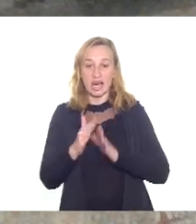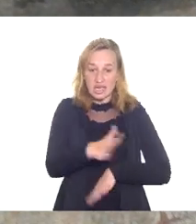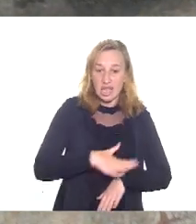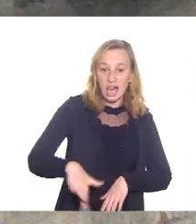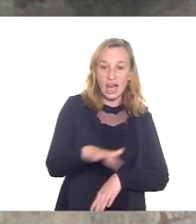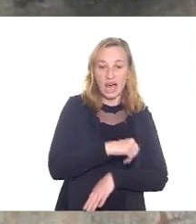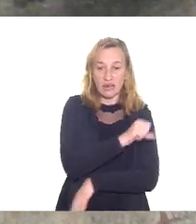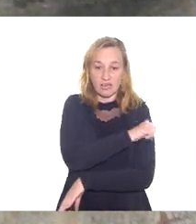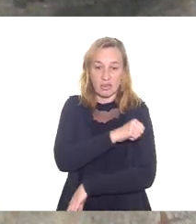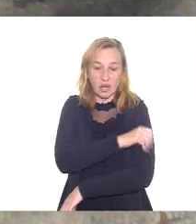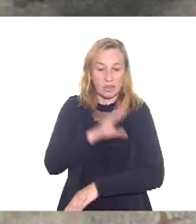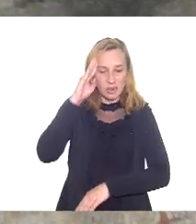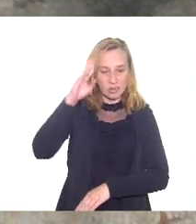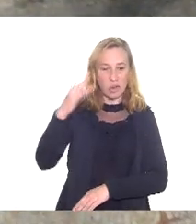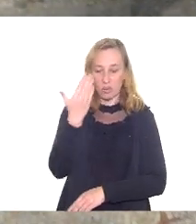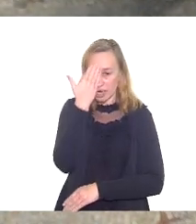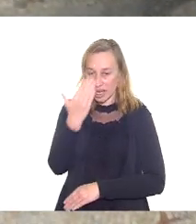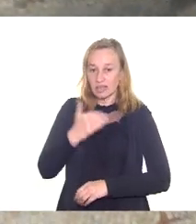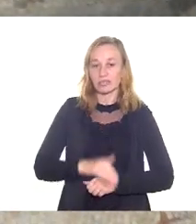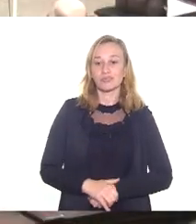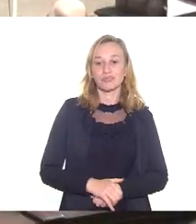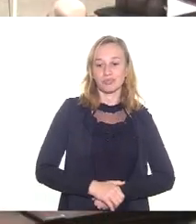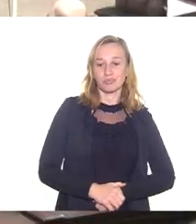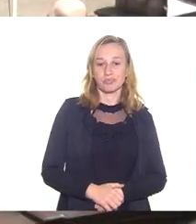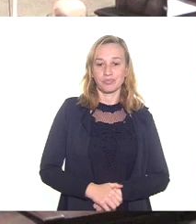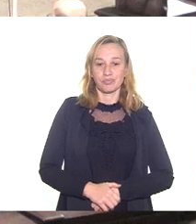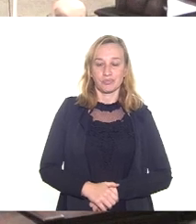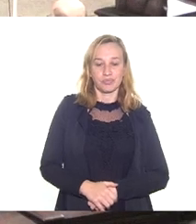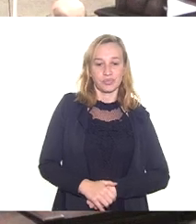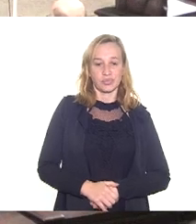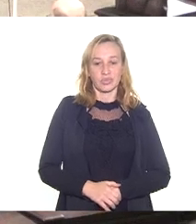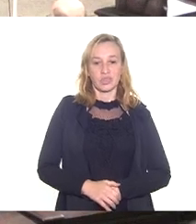é fundamental. Muito obrigada.